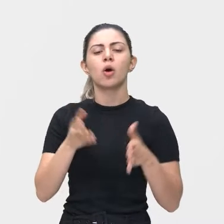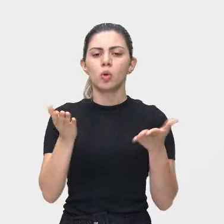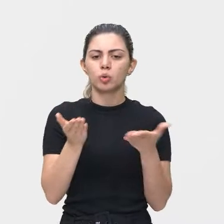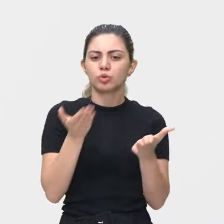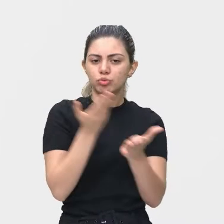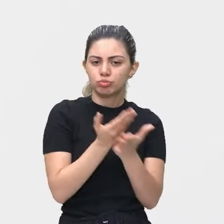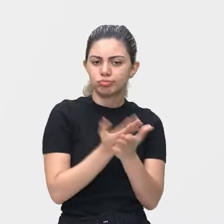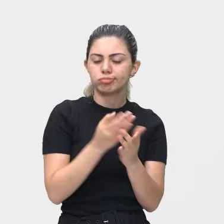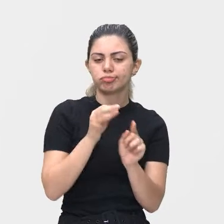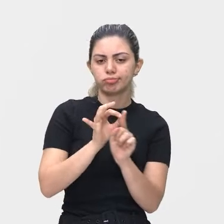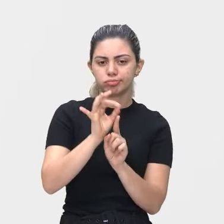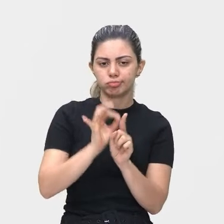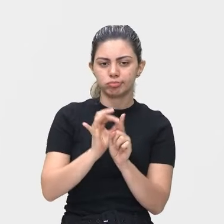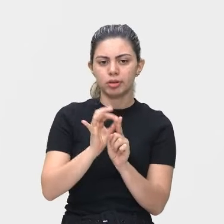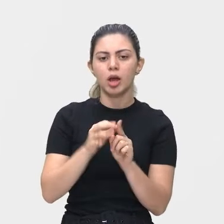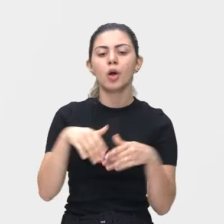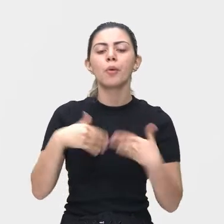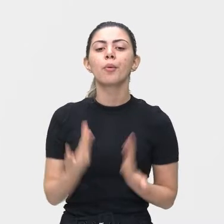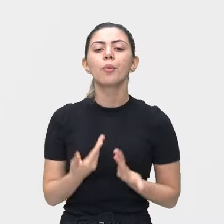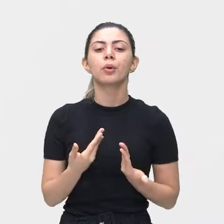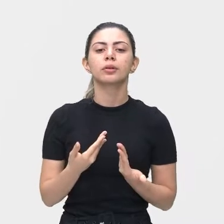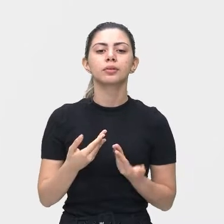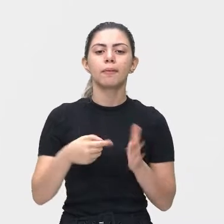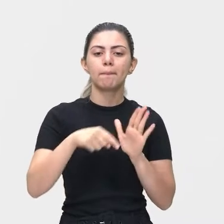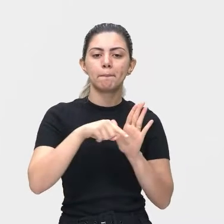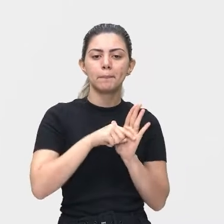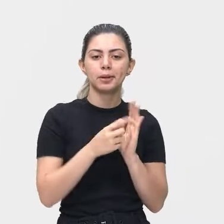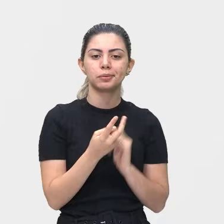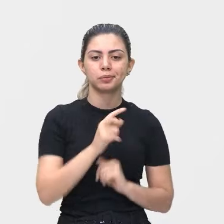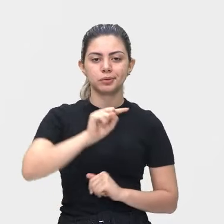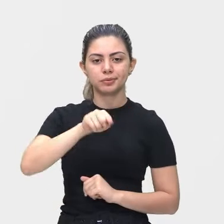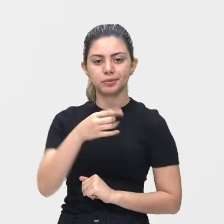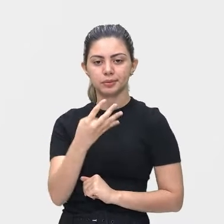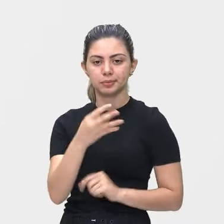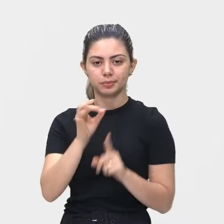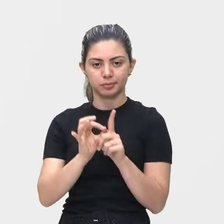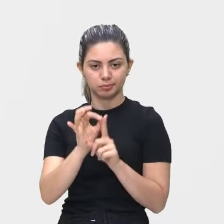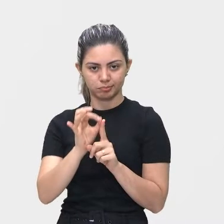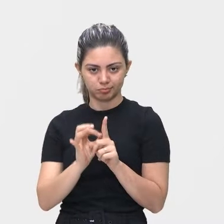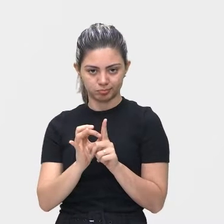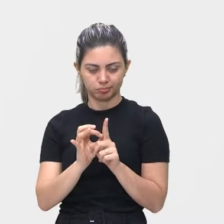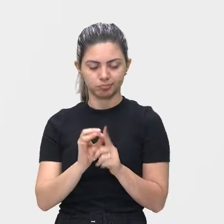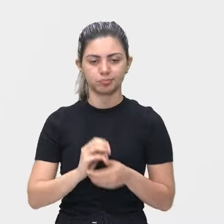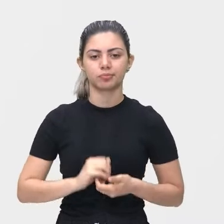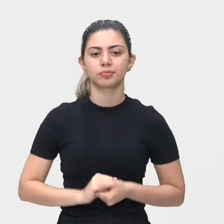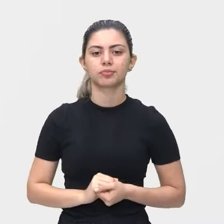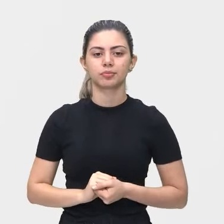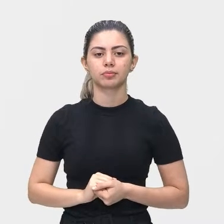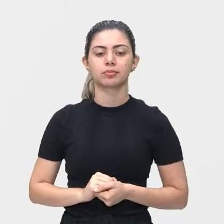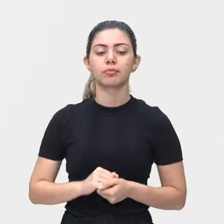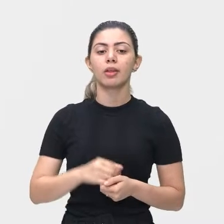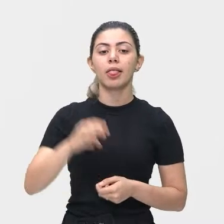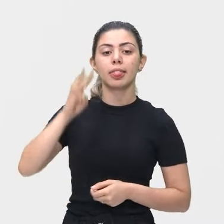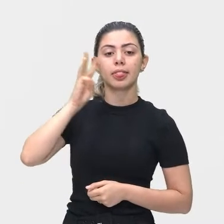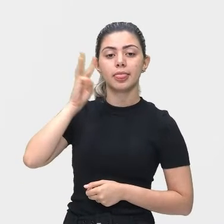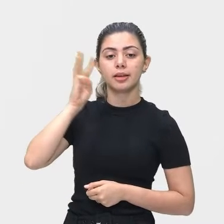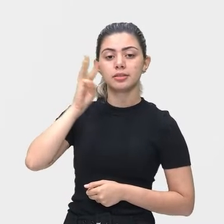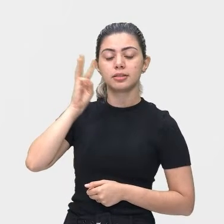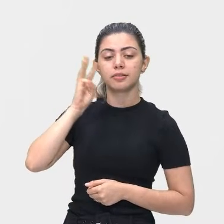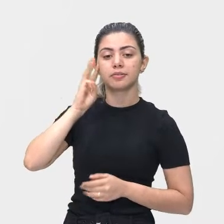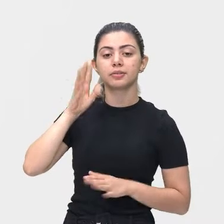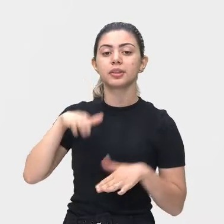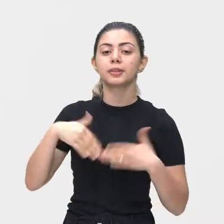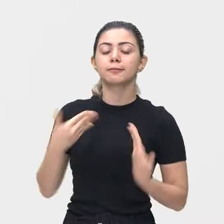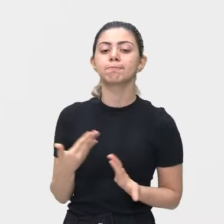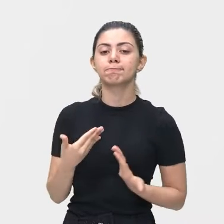temperatura, ele estava marcando menos 2,4 graus Celsius. Na terça-feira,